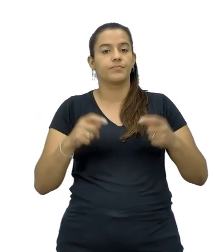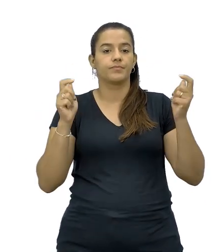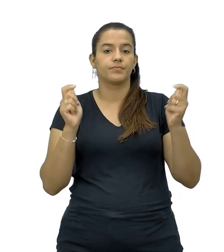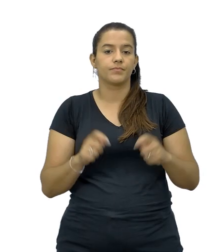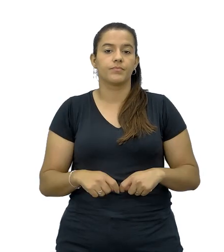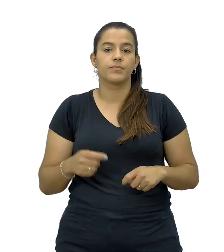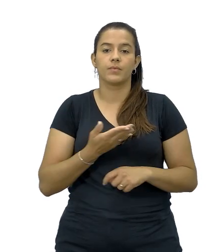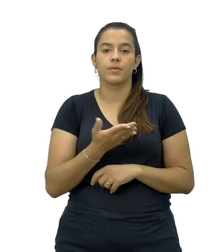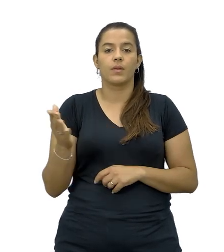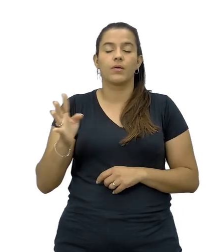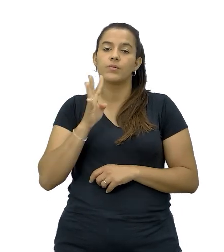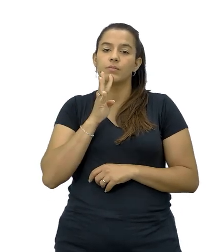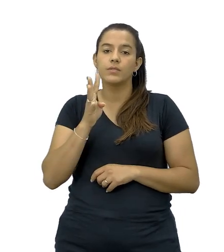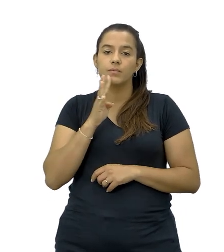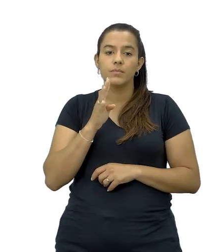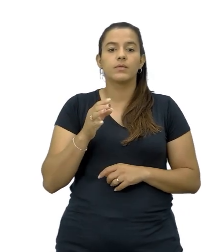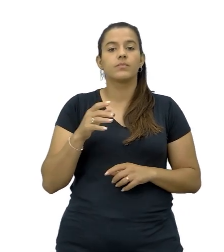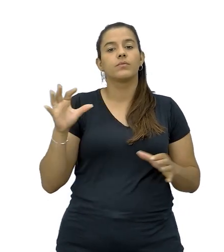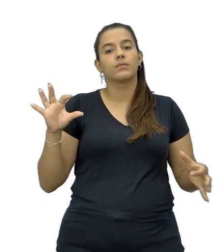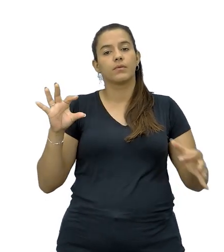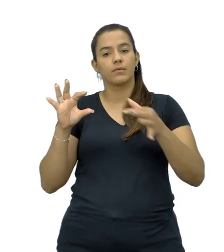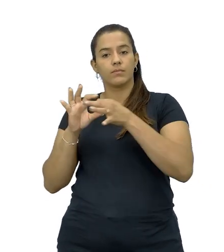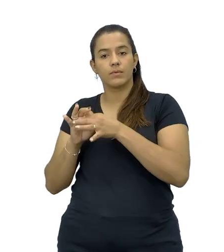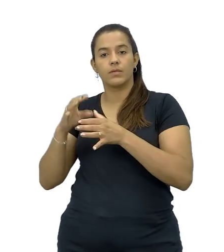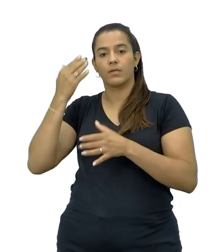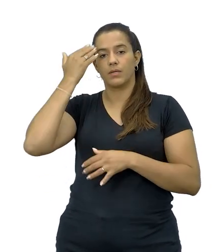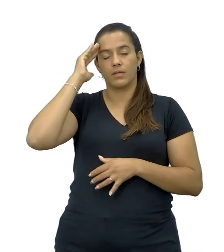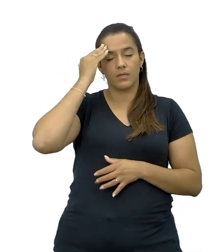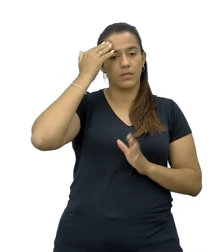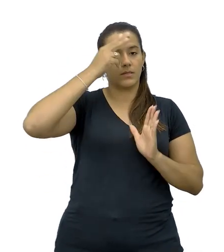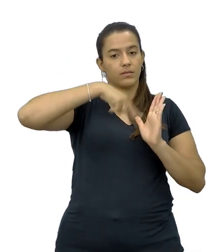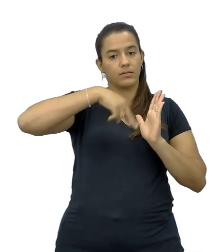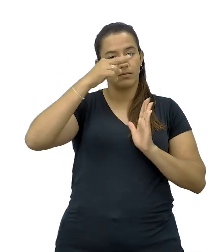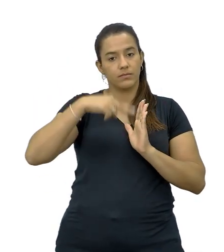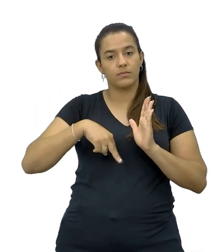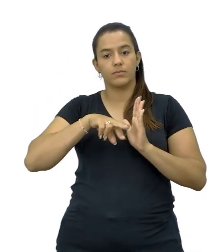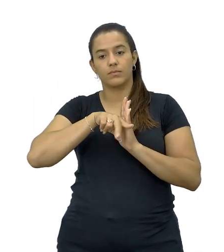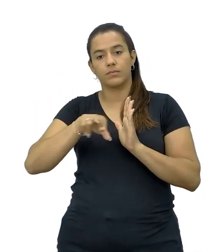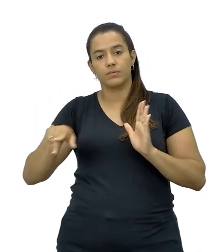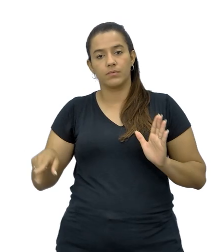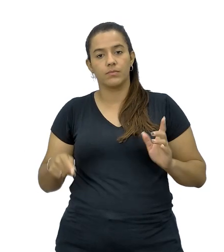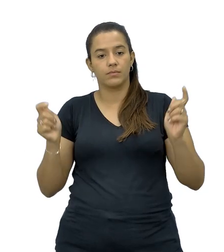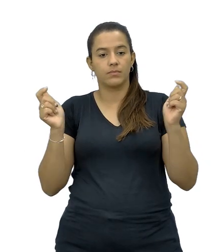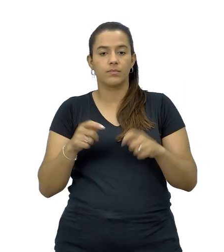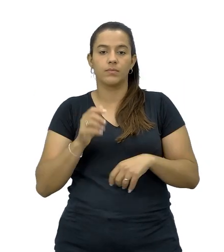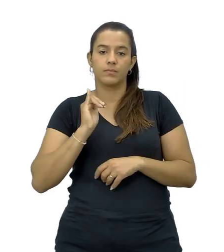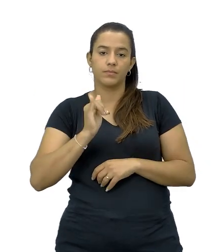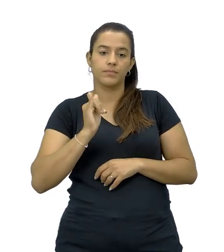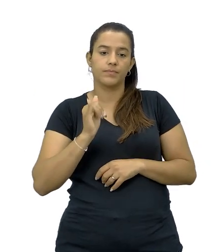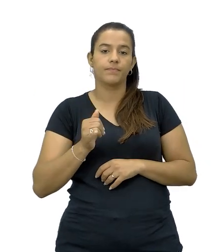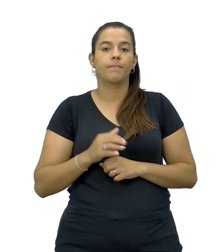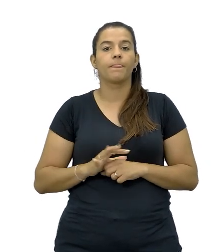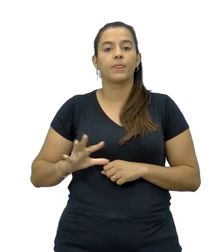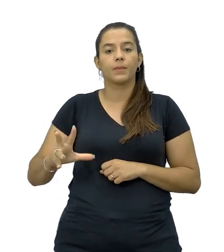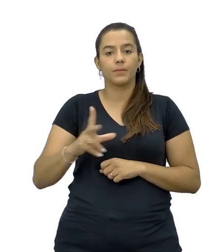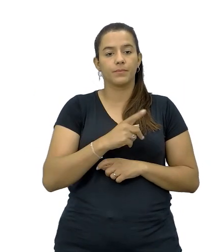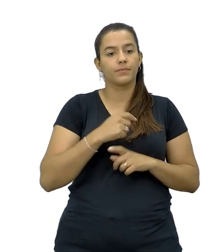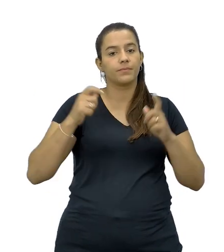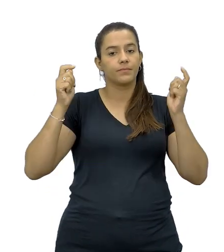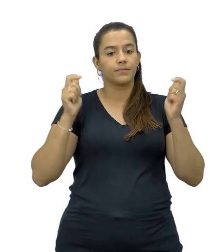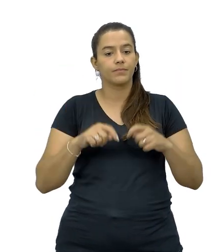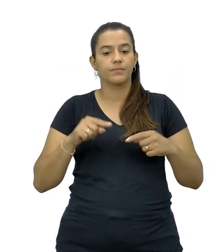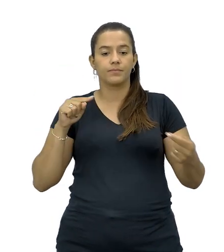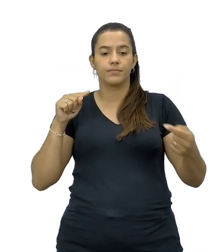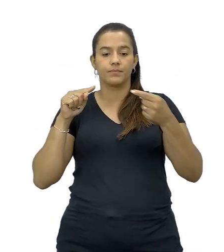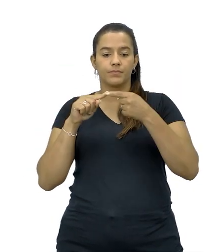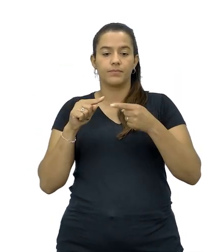o objeto de conhecimento está vinculado à compreensão e leitura e elementos constituintes narrativos. Tudo esse meu olhar, então agora